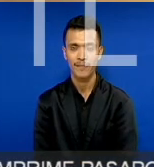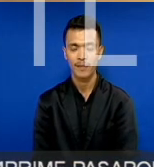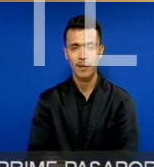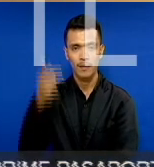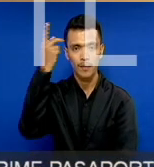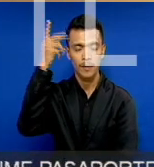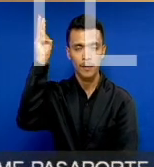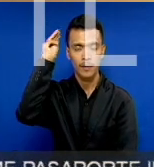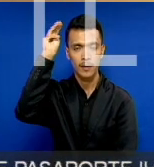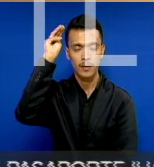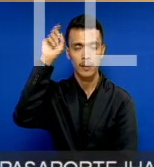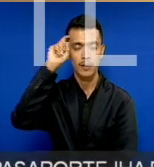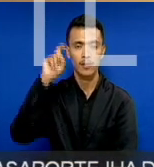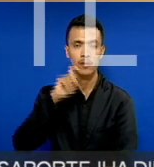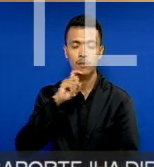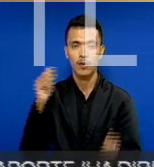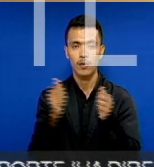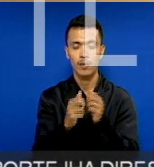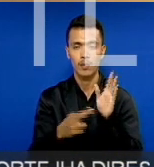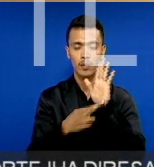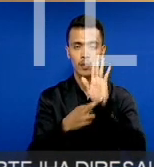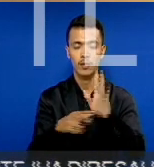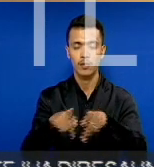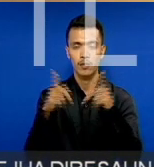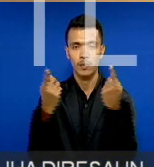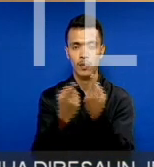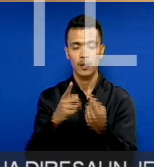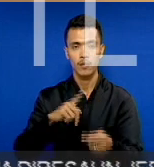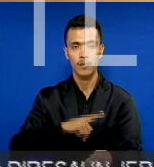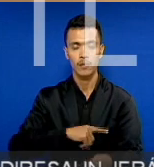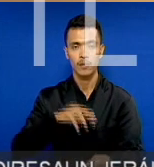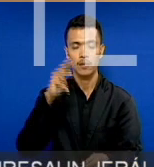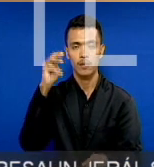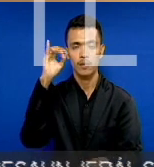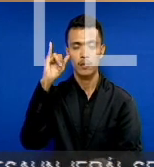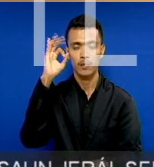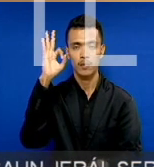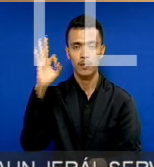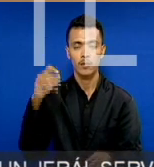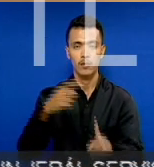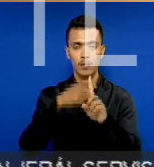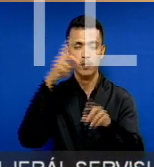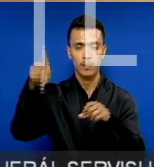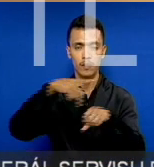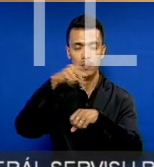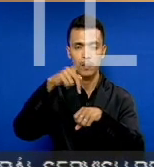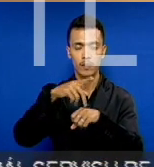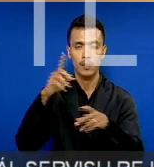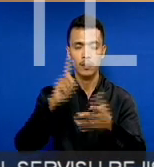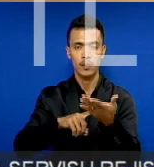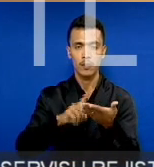Primeiro ministro Carol Sanana Guzmão, na delegação do setor privado Makiti City Farm House Filipina, discute assunto